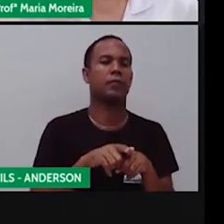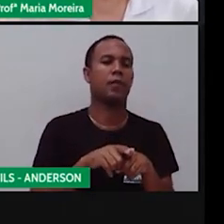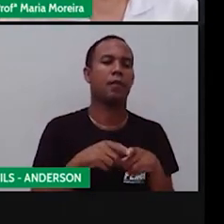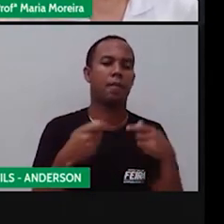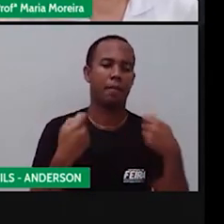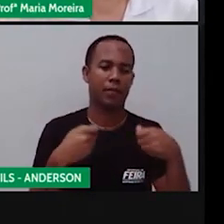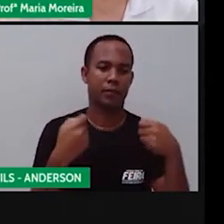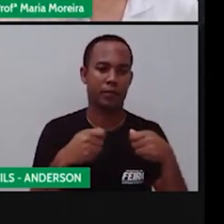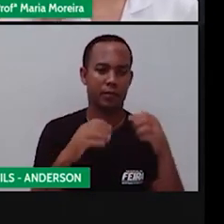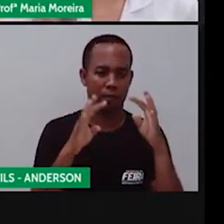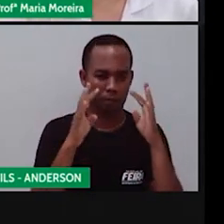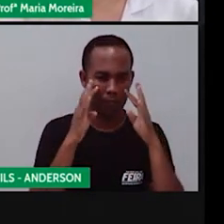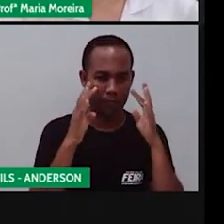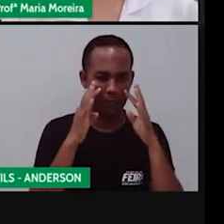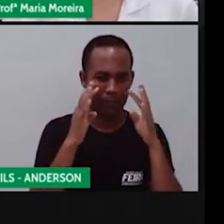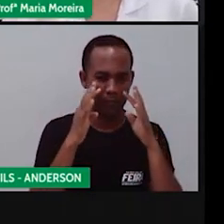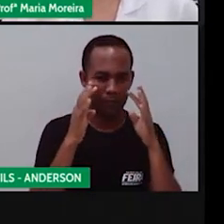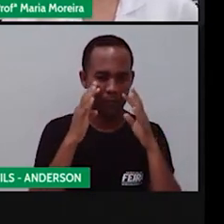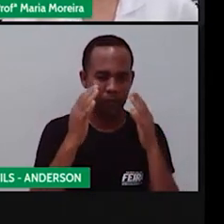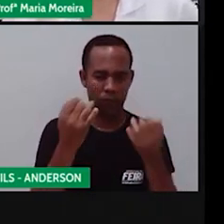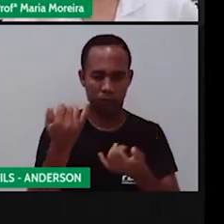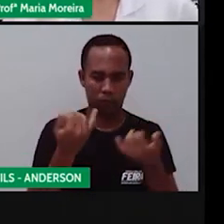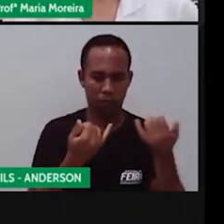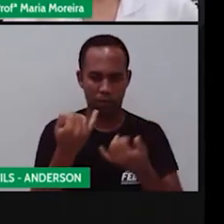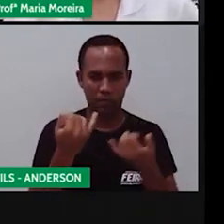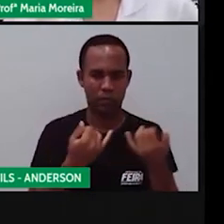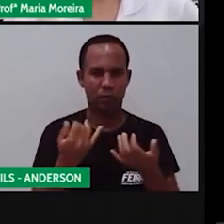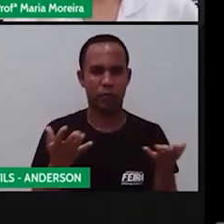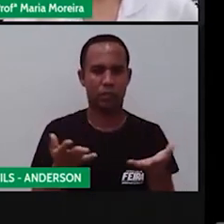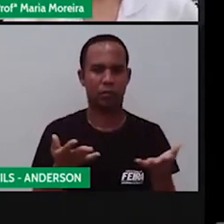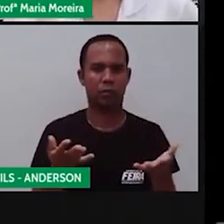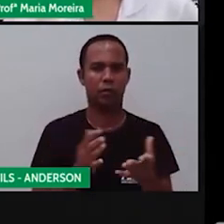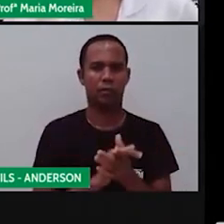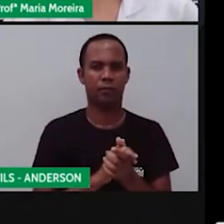prestando bastante atenção nas informações que eu vou passar.